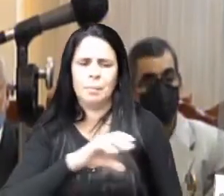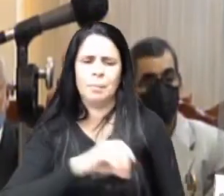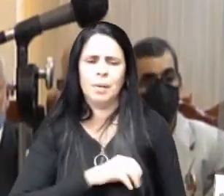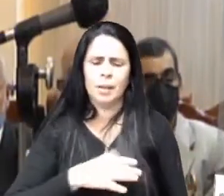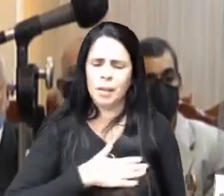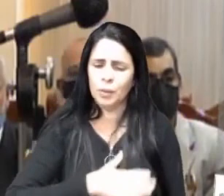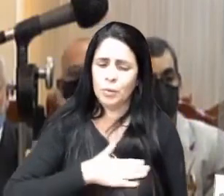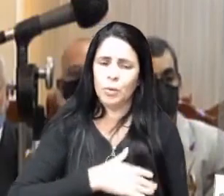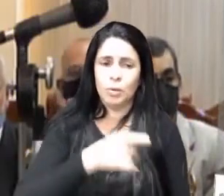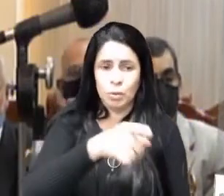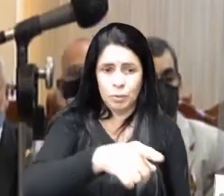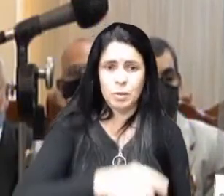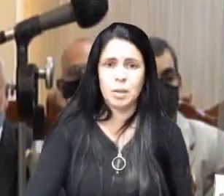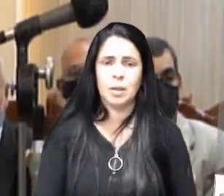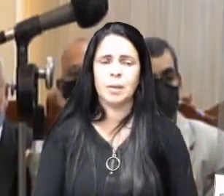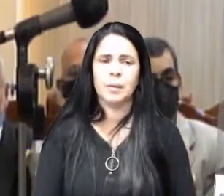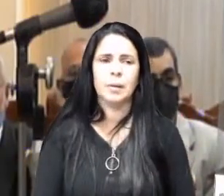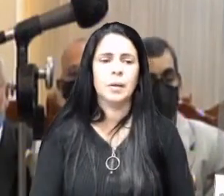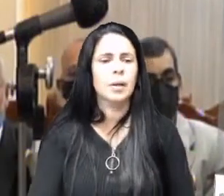Aleluia. Isso é amor ardente.